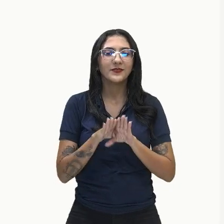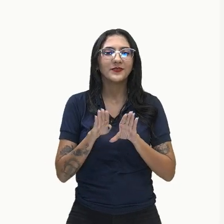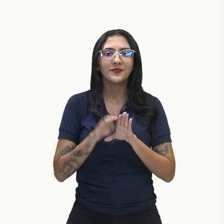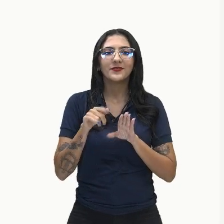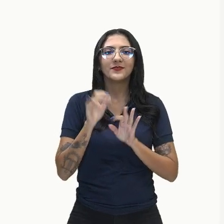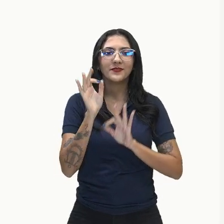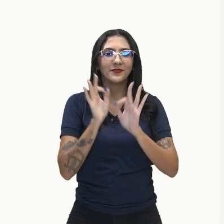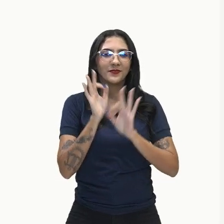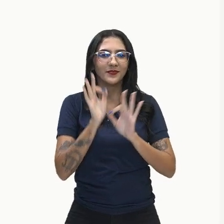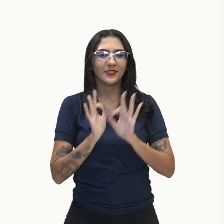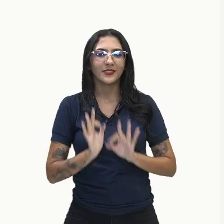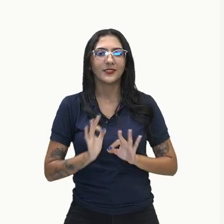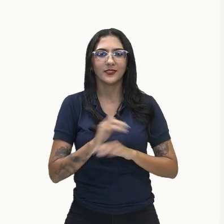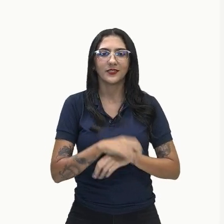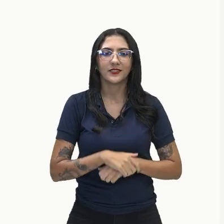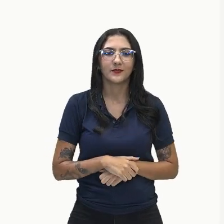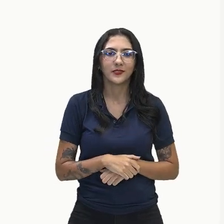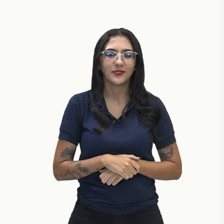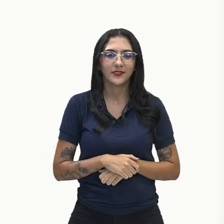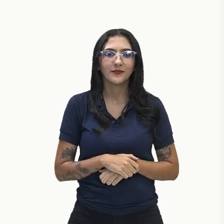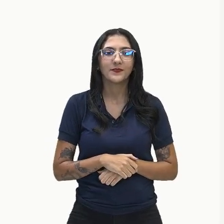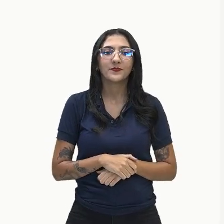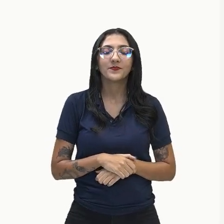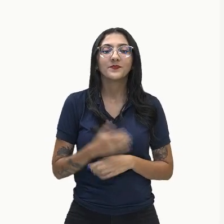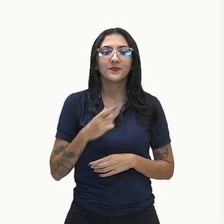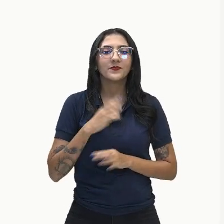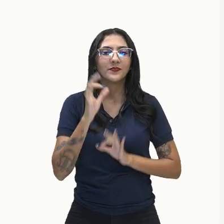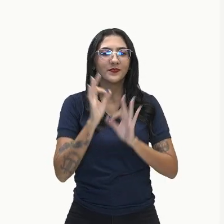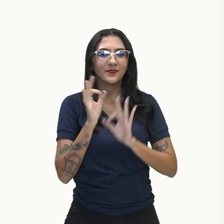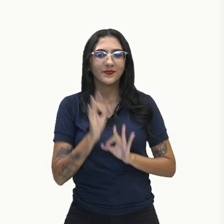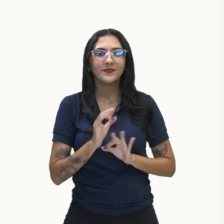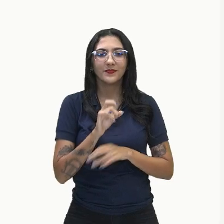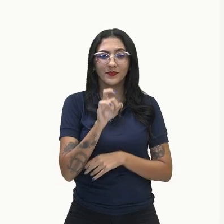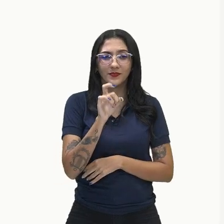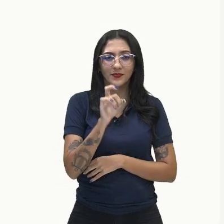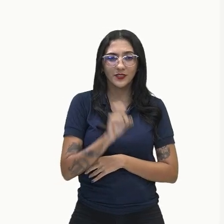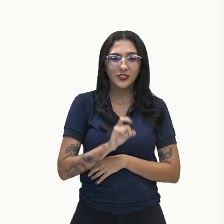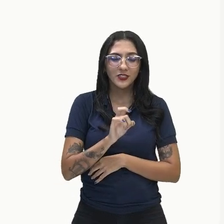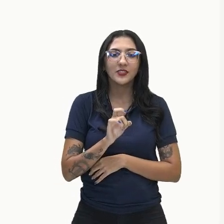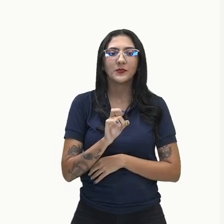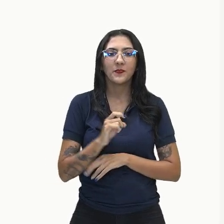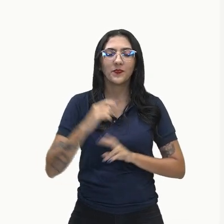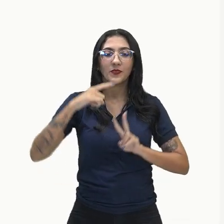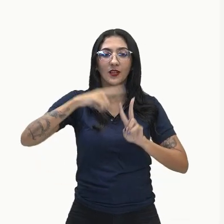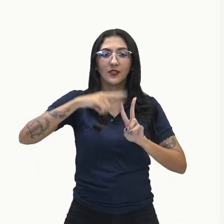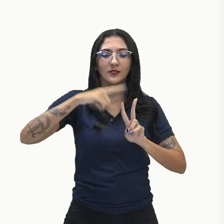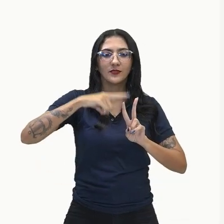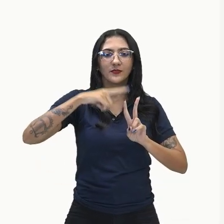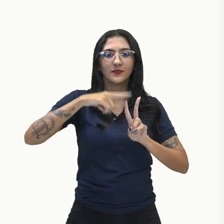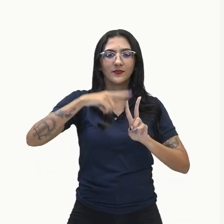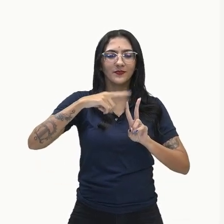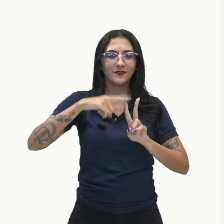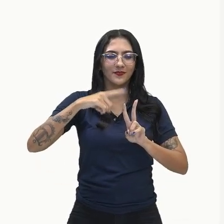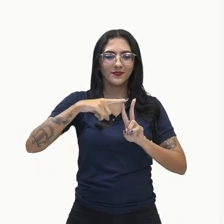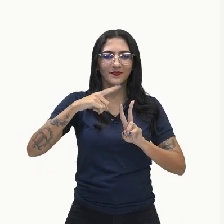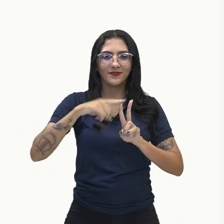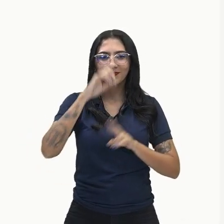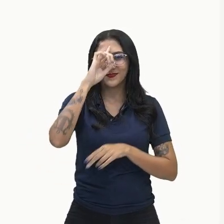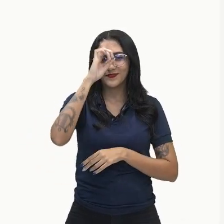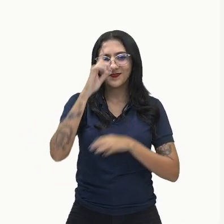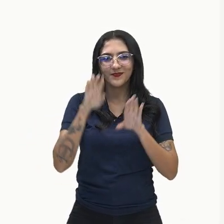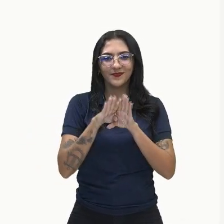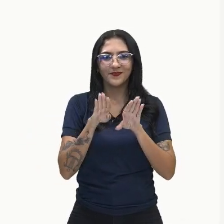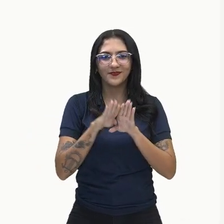de radiciação, né? Então, vamos ficar aqui, ó, com x igual a raiz quadrada de